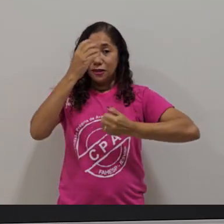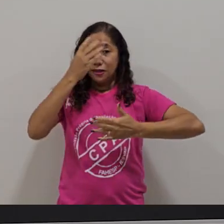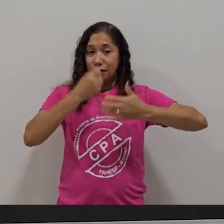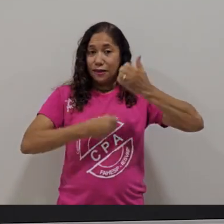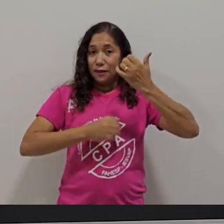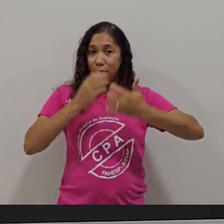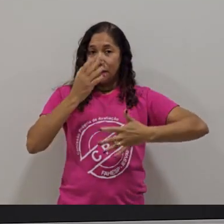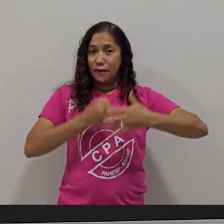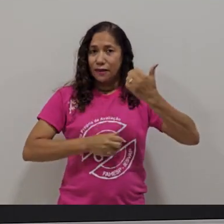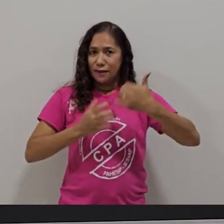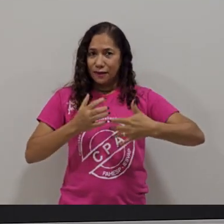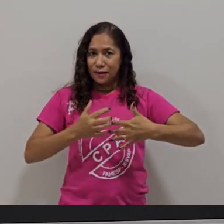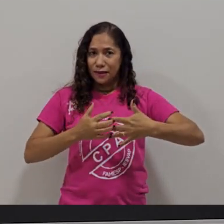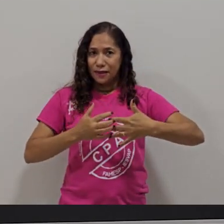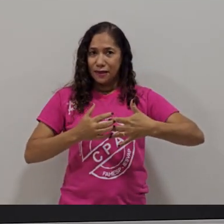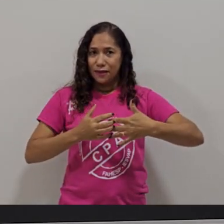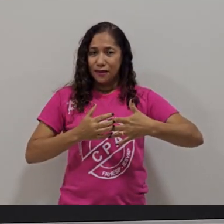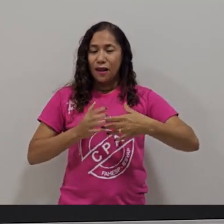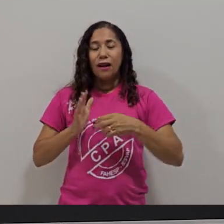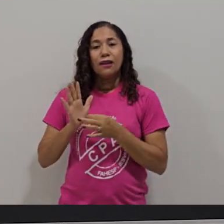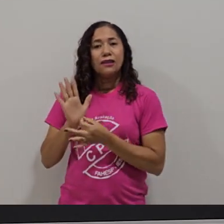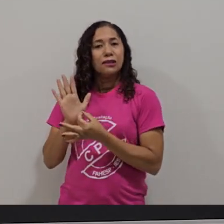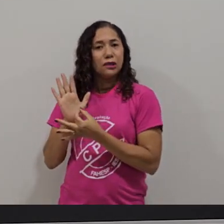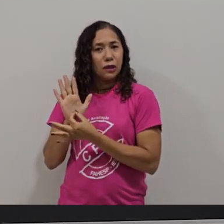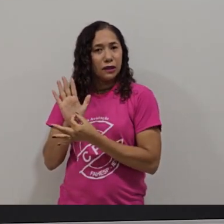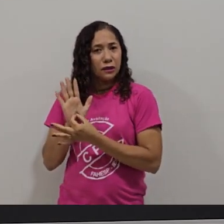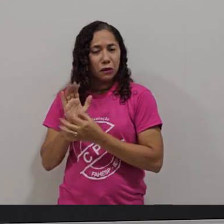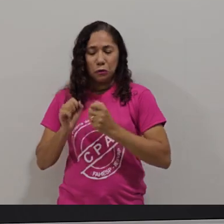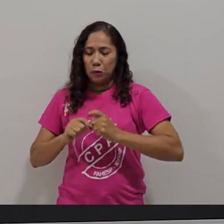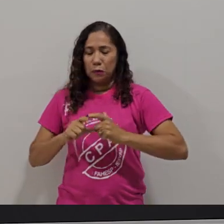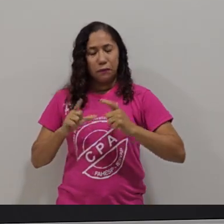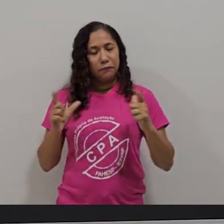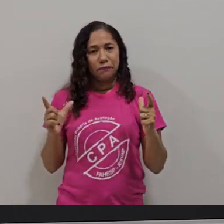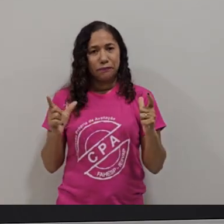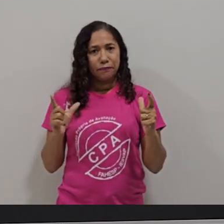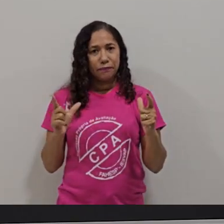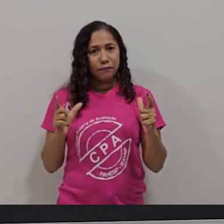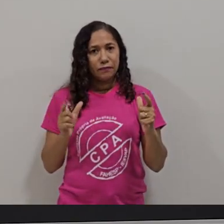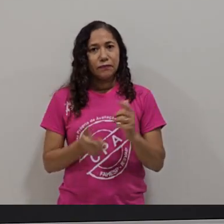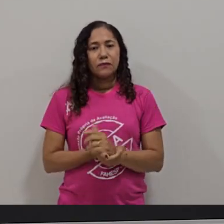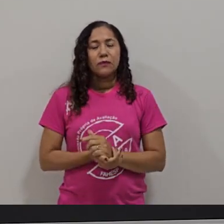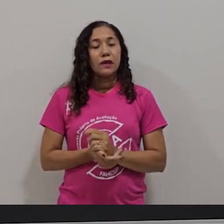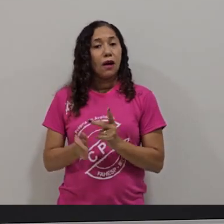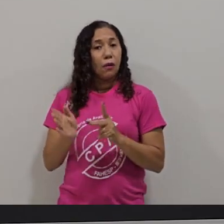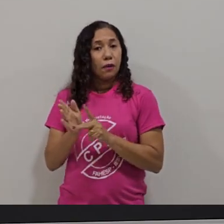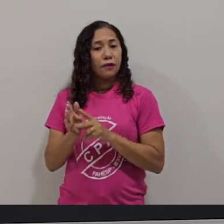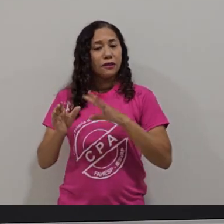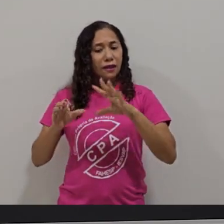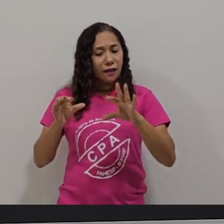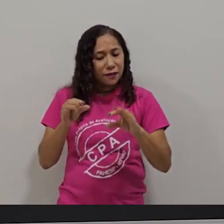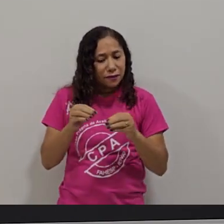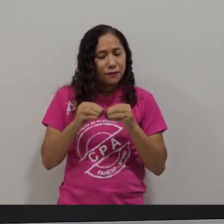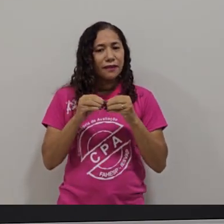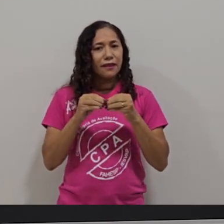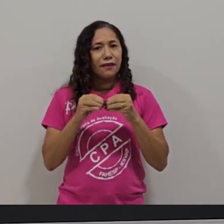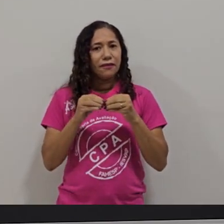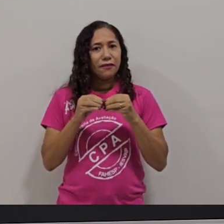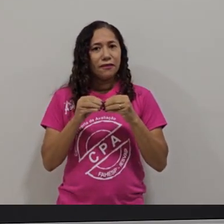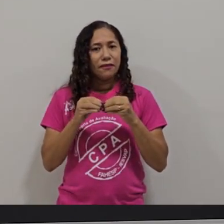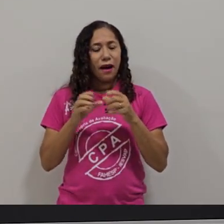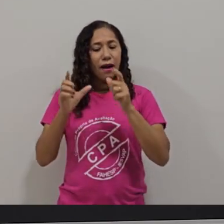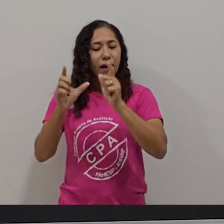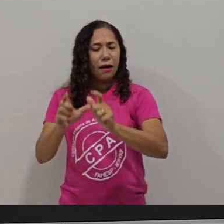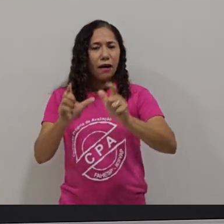de uma questão que ela é muito maior. Né? Então o projeto ele vai levar isso para